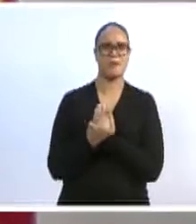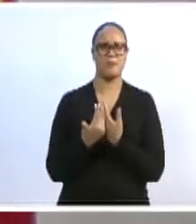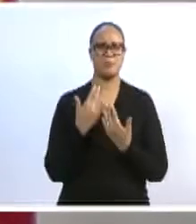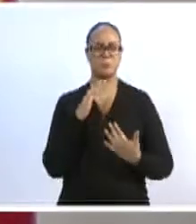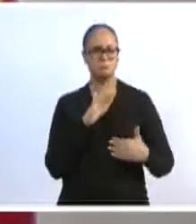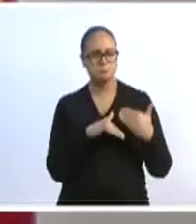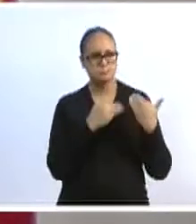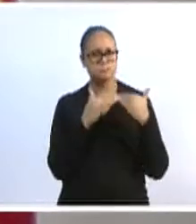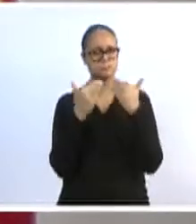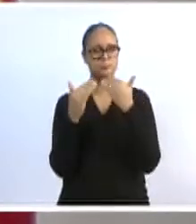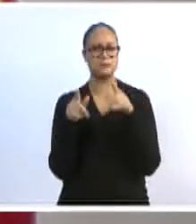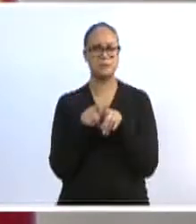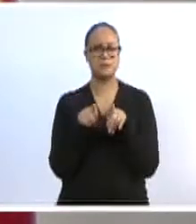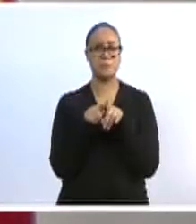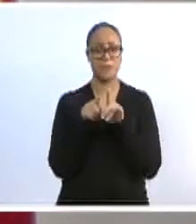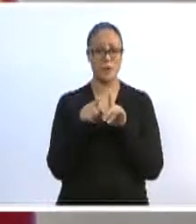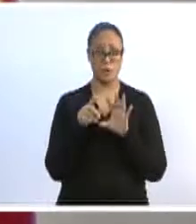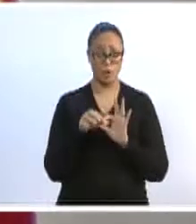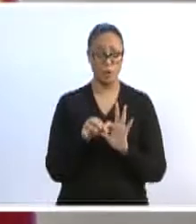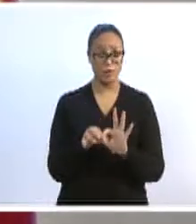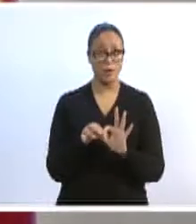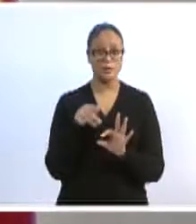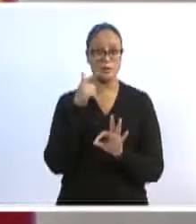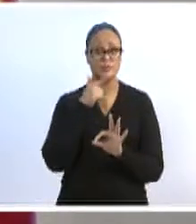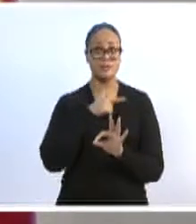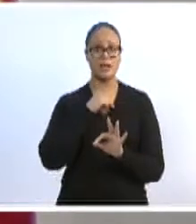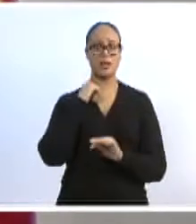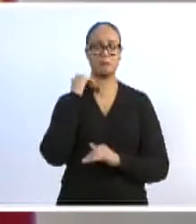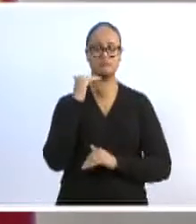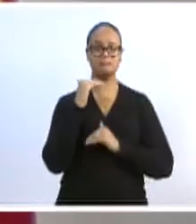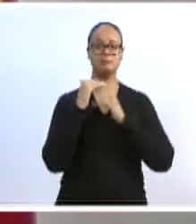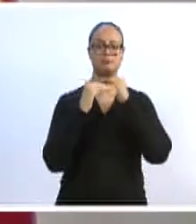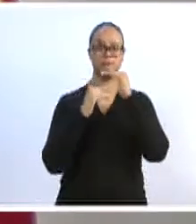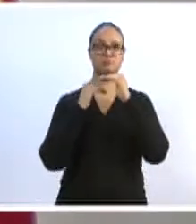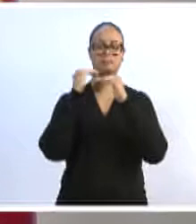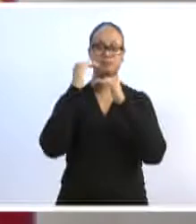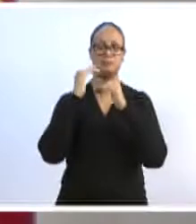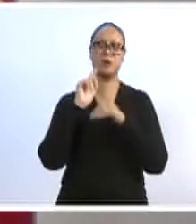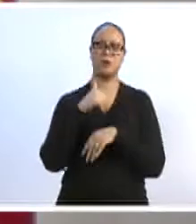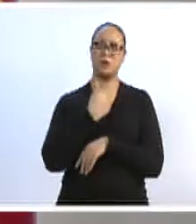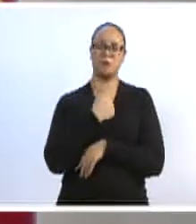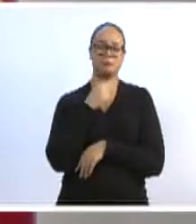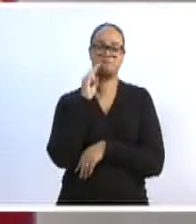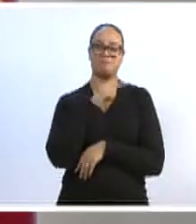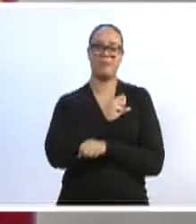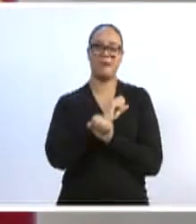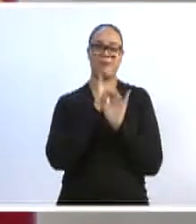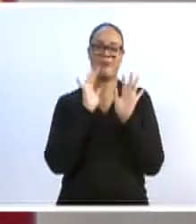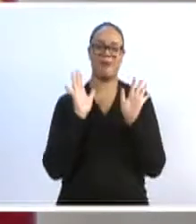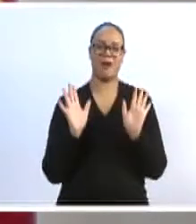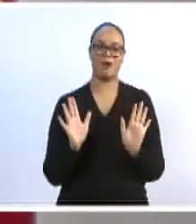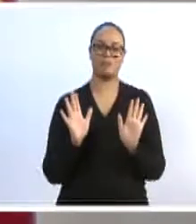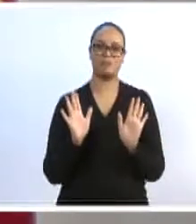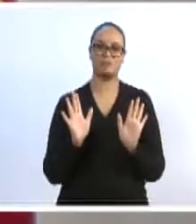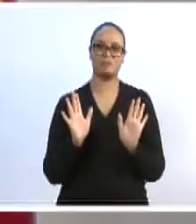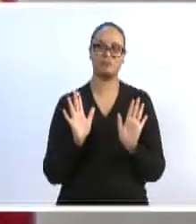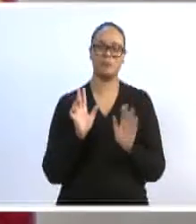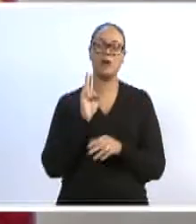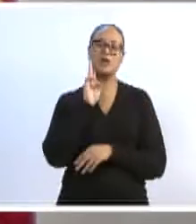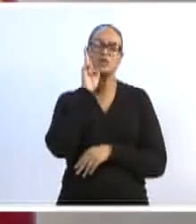desse contexto de evoluir e isso fica bem claro a história registra